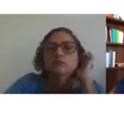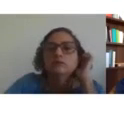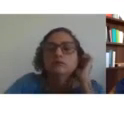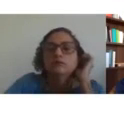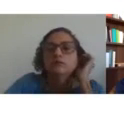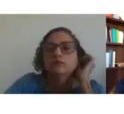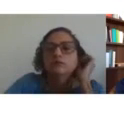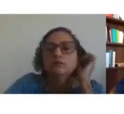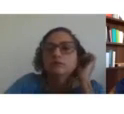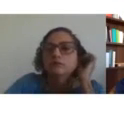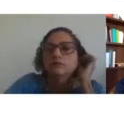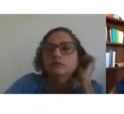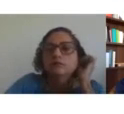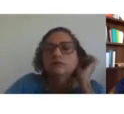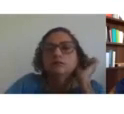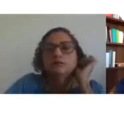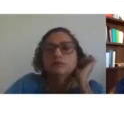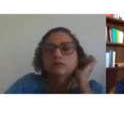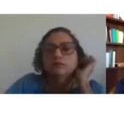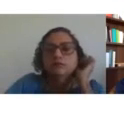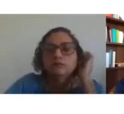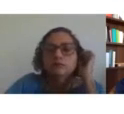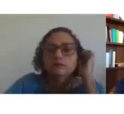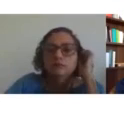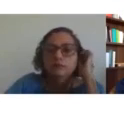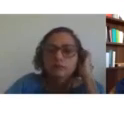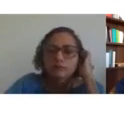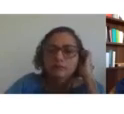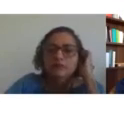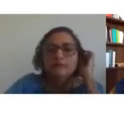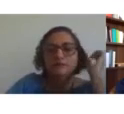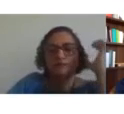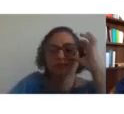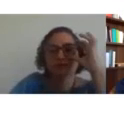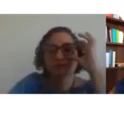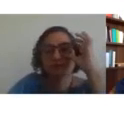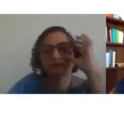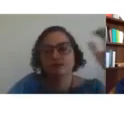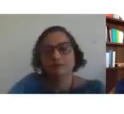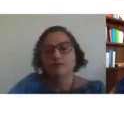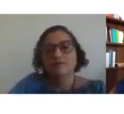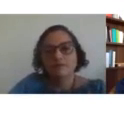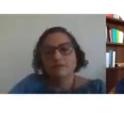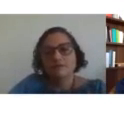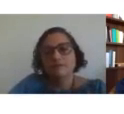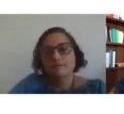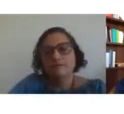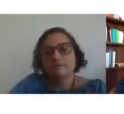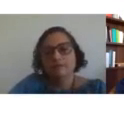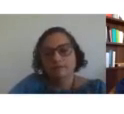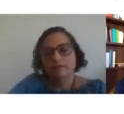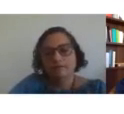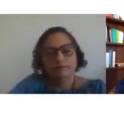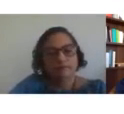professor Manuel entrou também na conversa, tivemos algumas dúvidas, foi bem bacana. E assim, essa foi a última atividade assim,